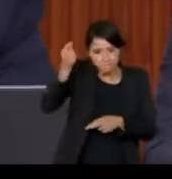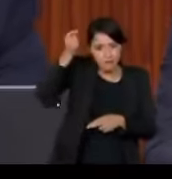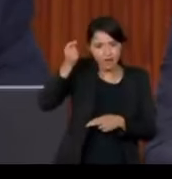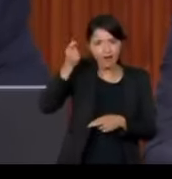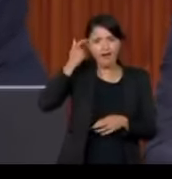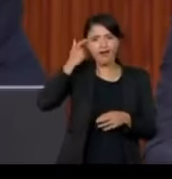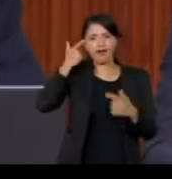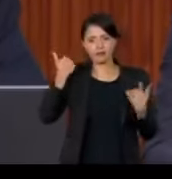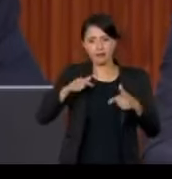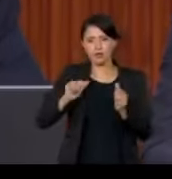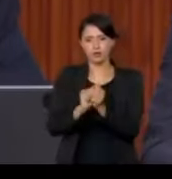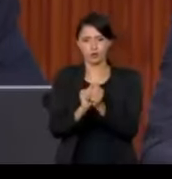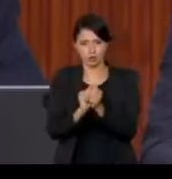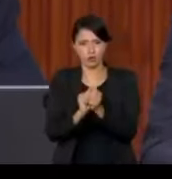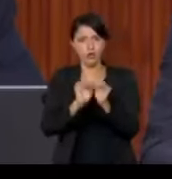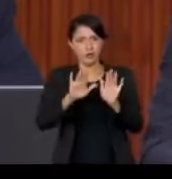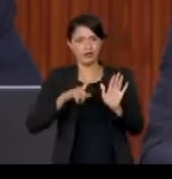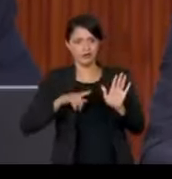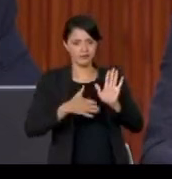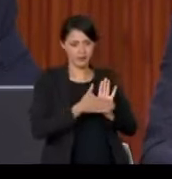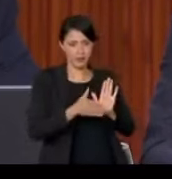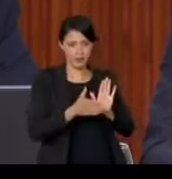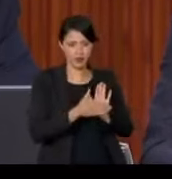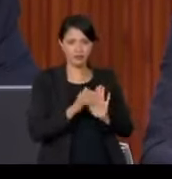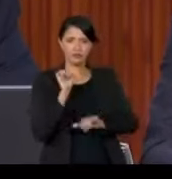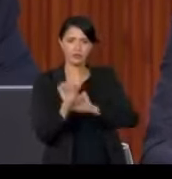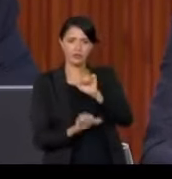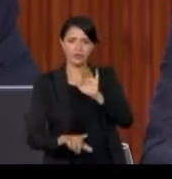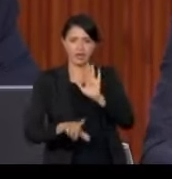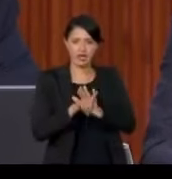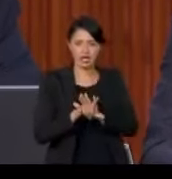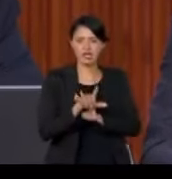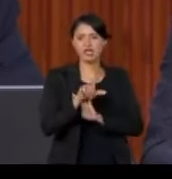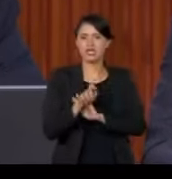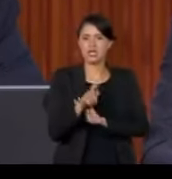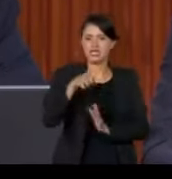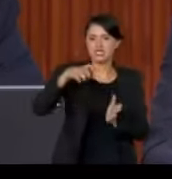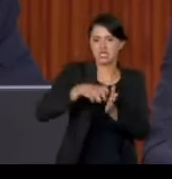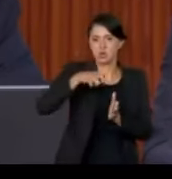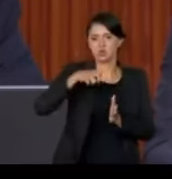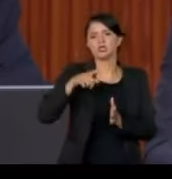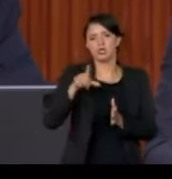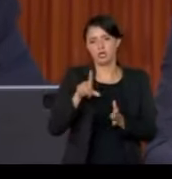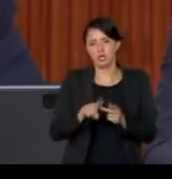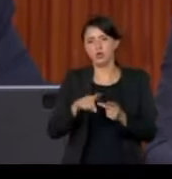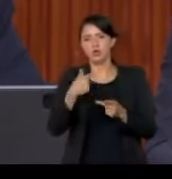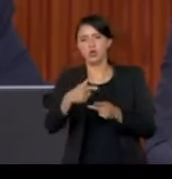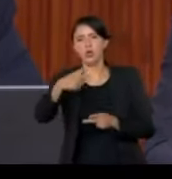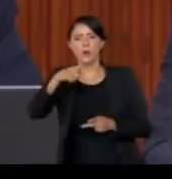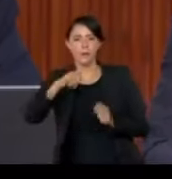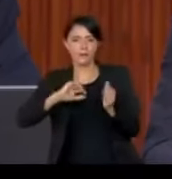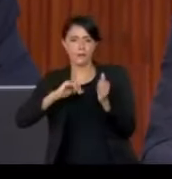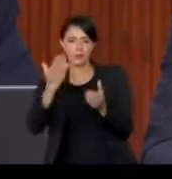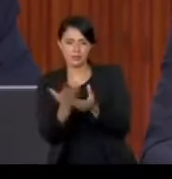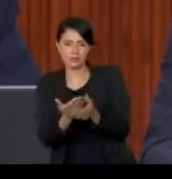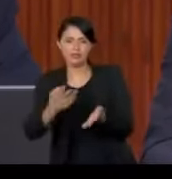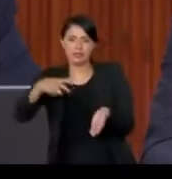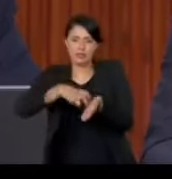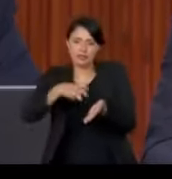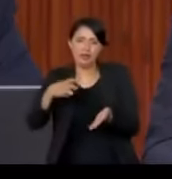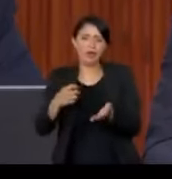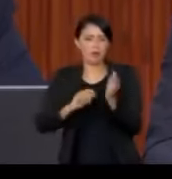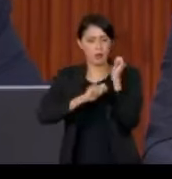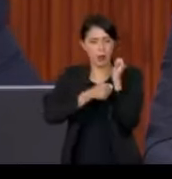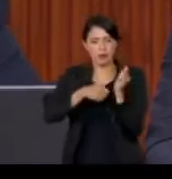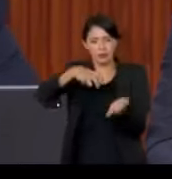trabalhar isso conjuntamente, mas nós temos propostas de alteração na lei de execução penal, na alteração de código de processo penal, alterações no código penal, na